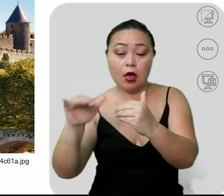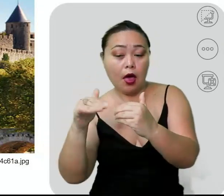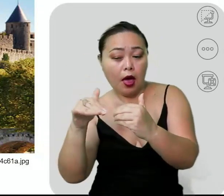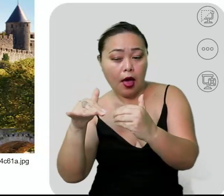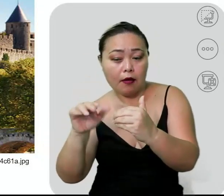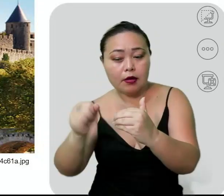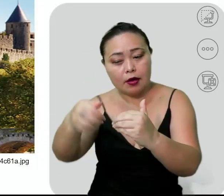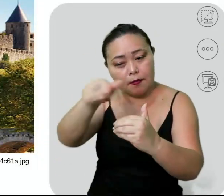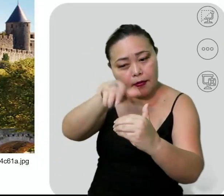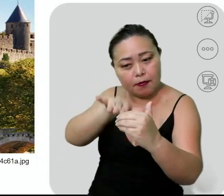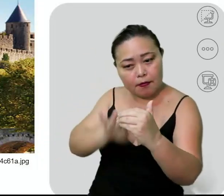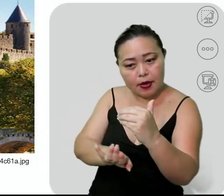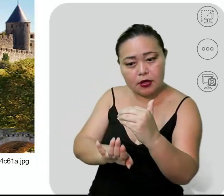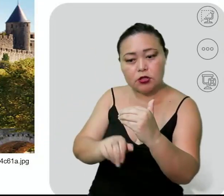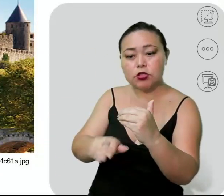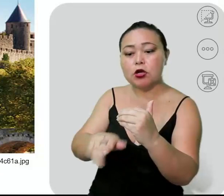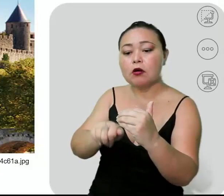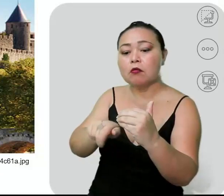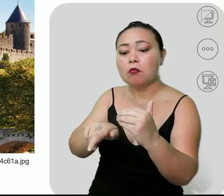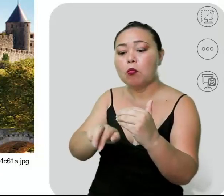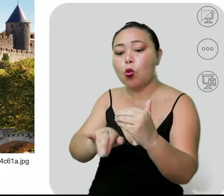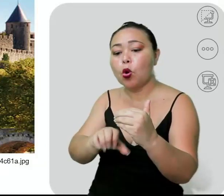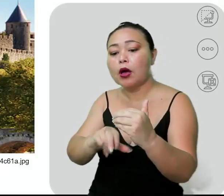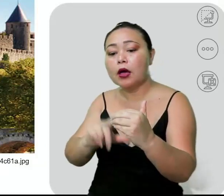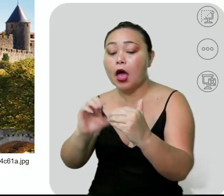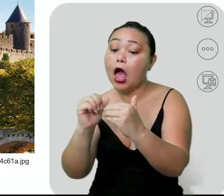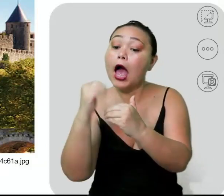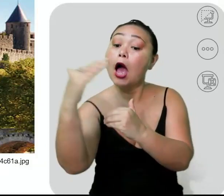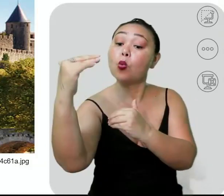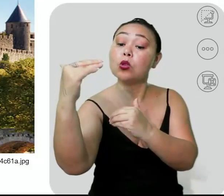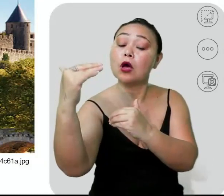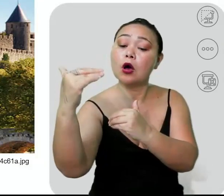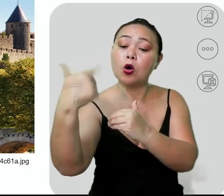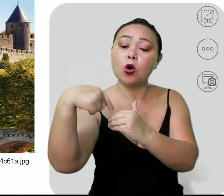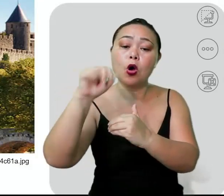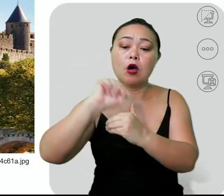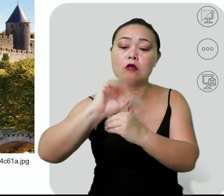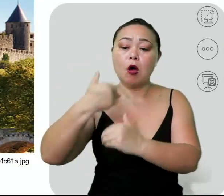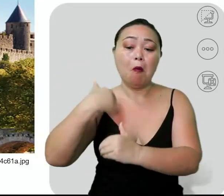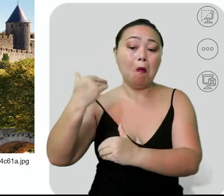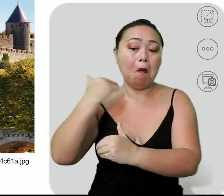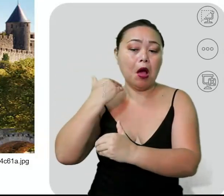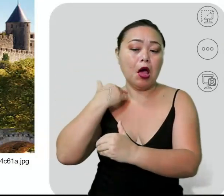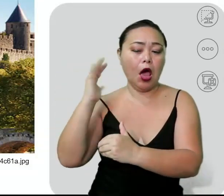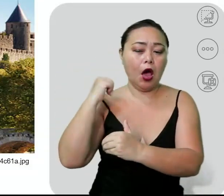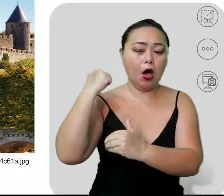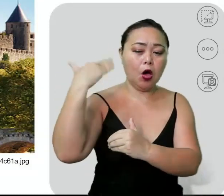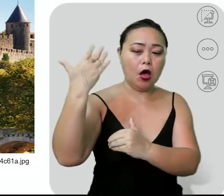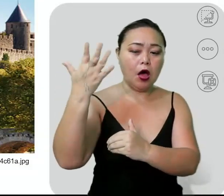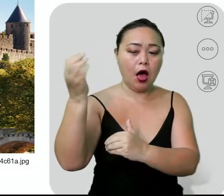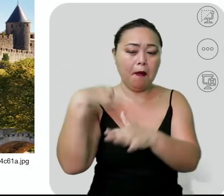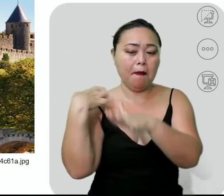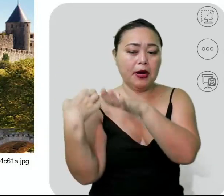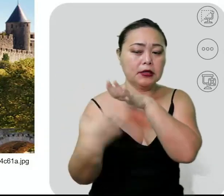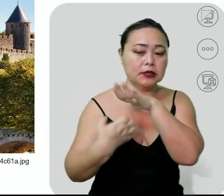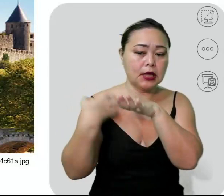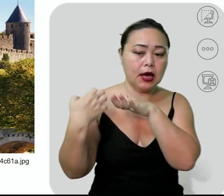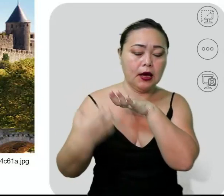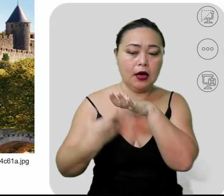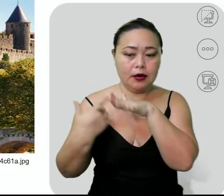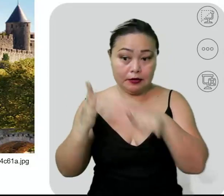média burguesia e a baixa burguesia. Alta burguesia, os altos banqueiros, altos